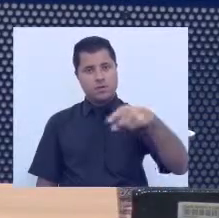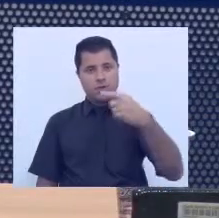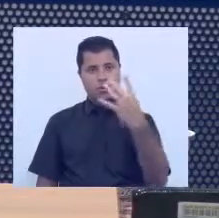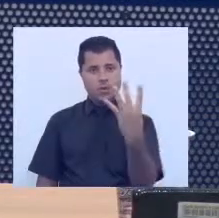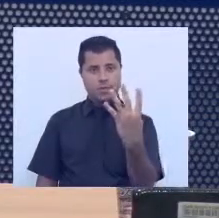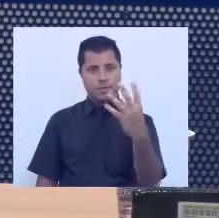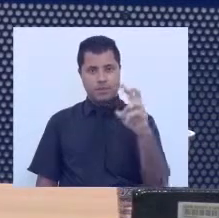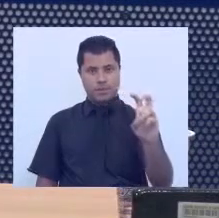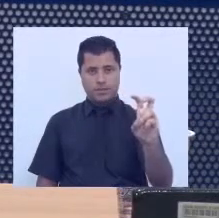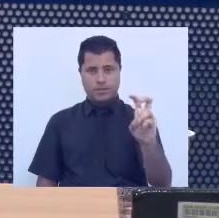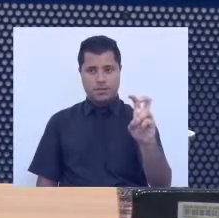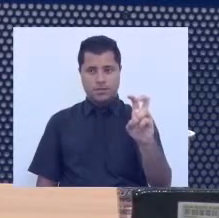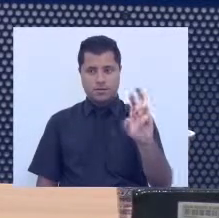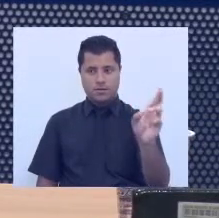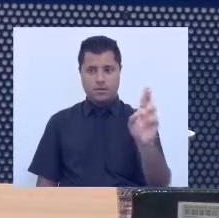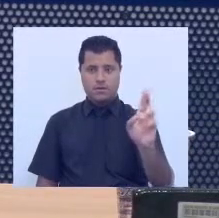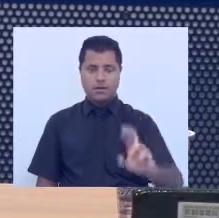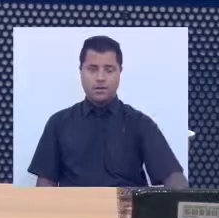R$ 476.932.045.